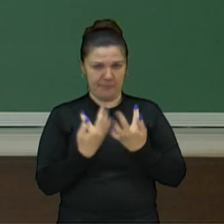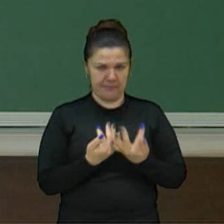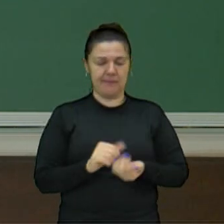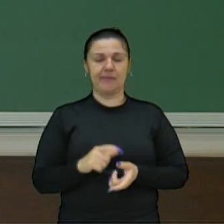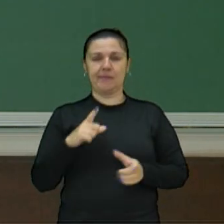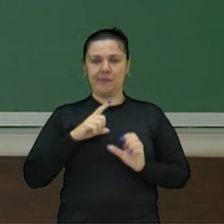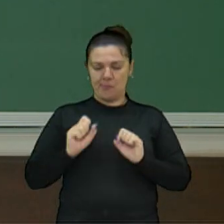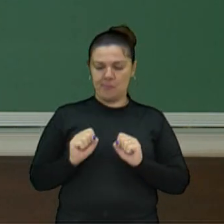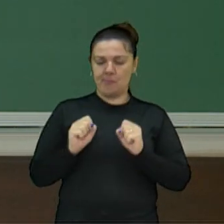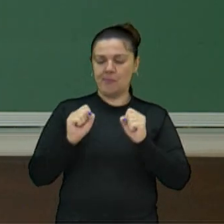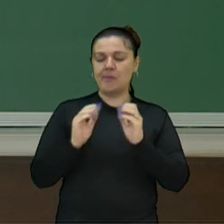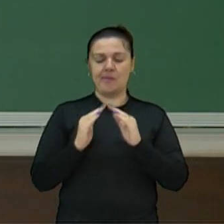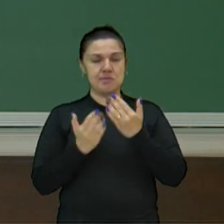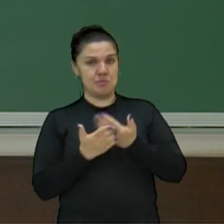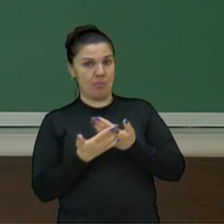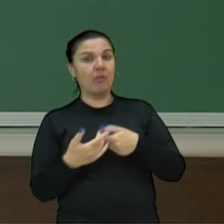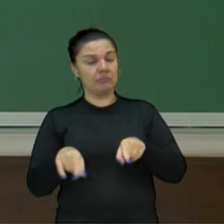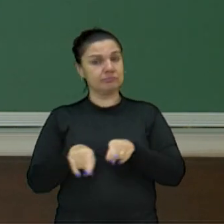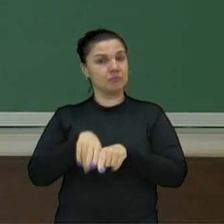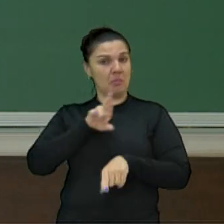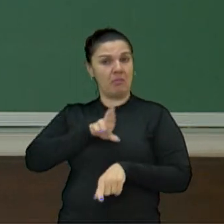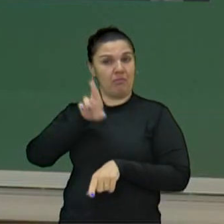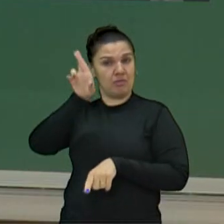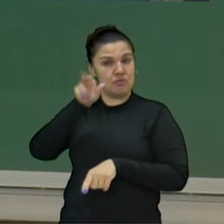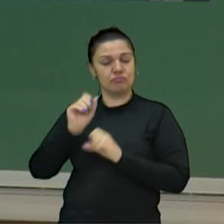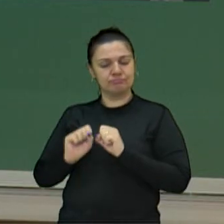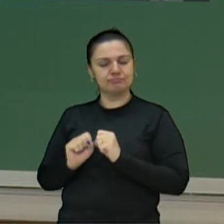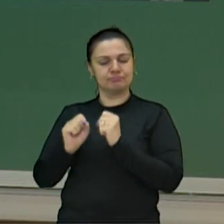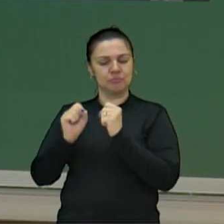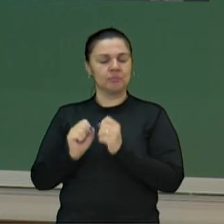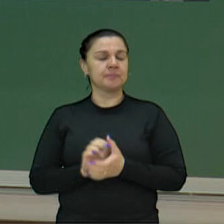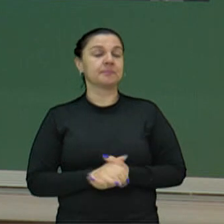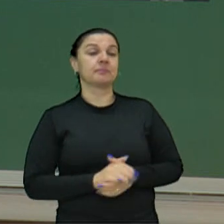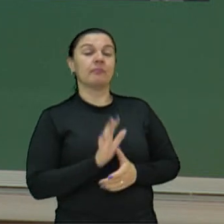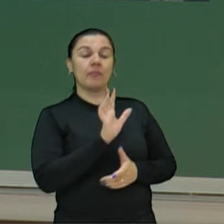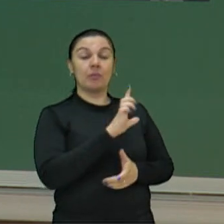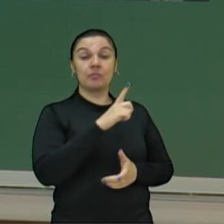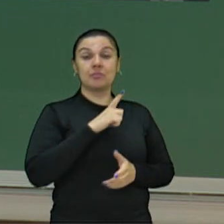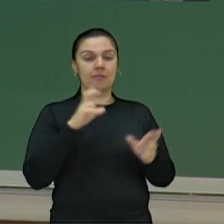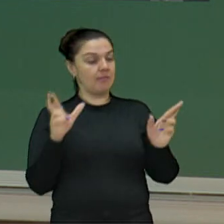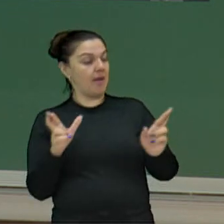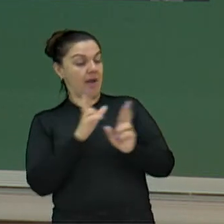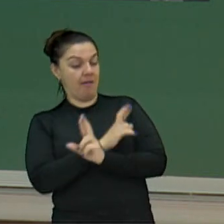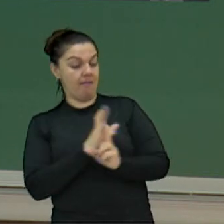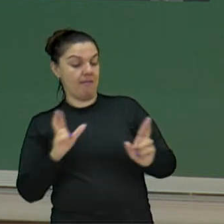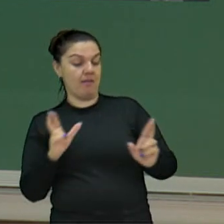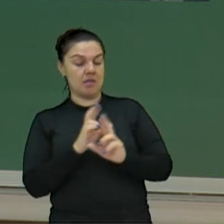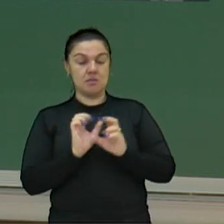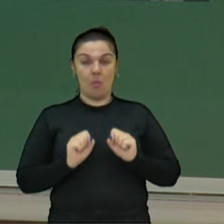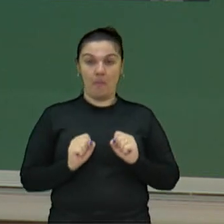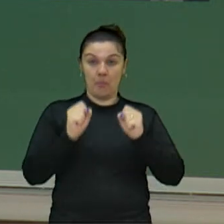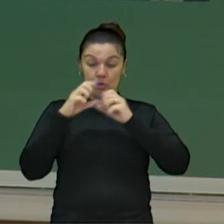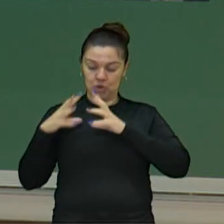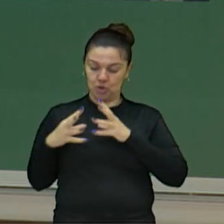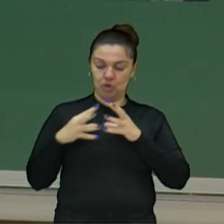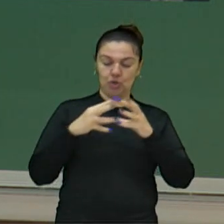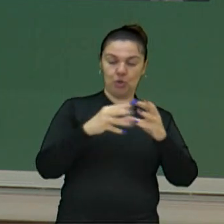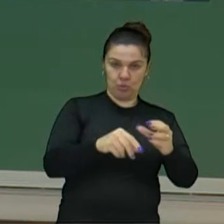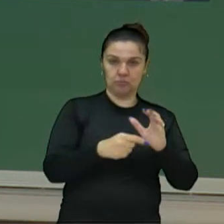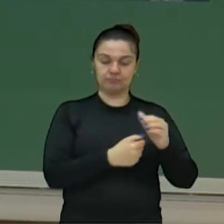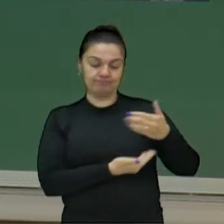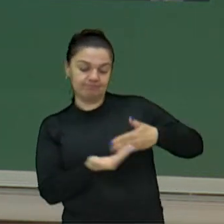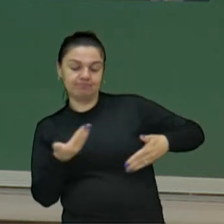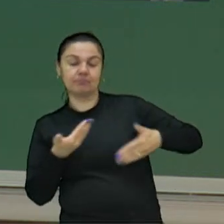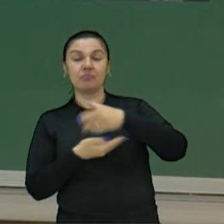e na religião até mesmo. De acordo com Michel Foucault, o que existem são relações de poder nas quais todos nós estamos